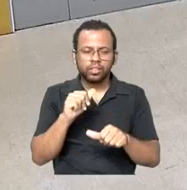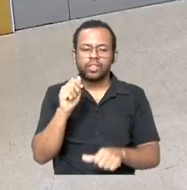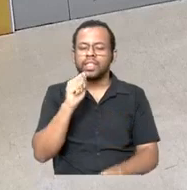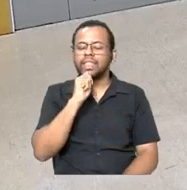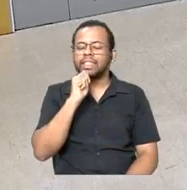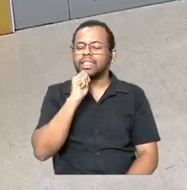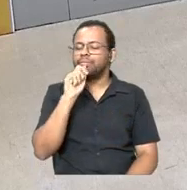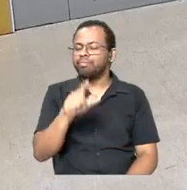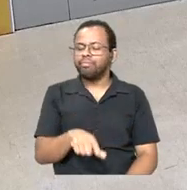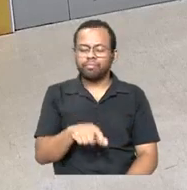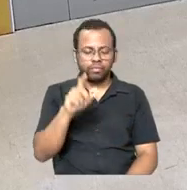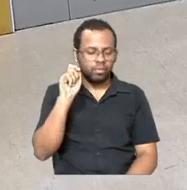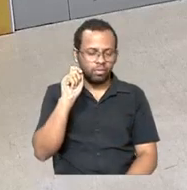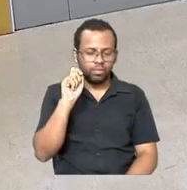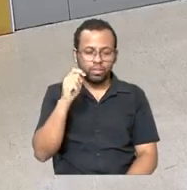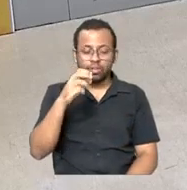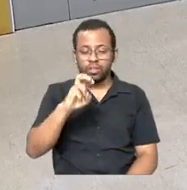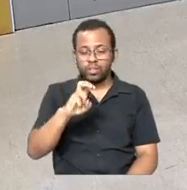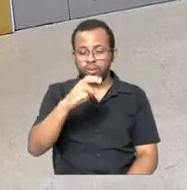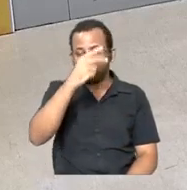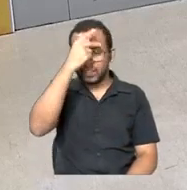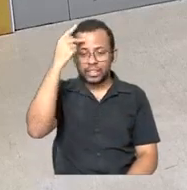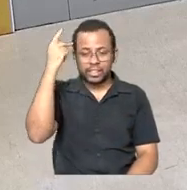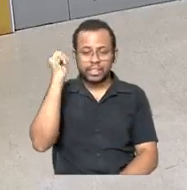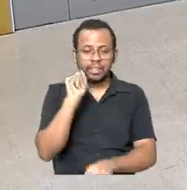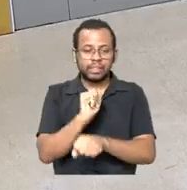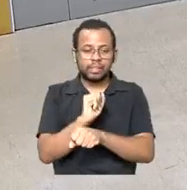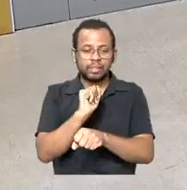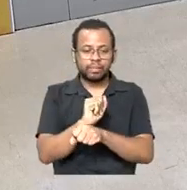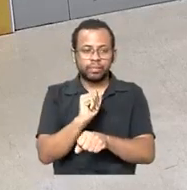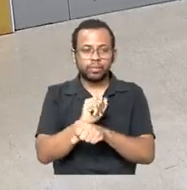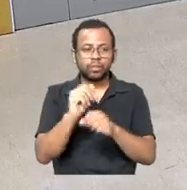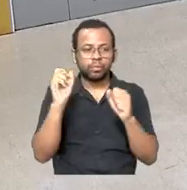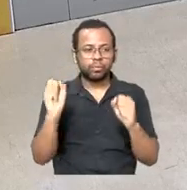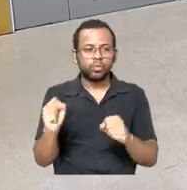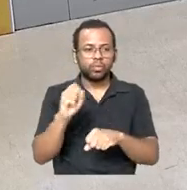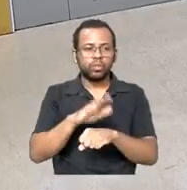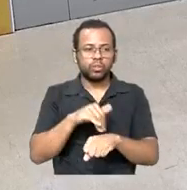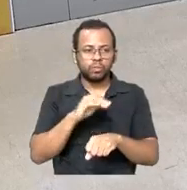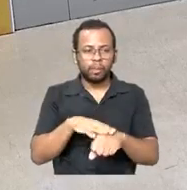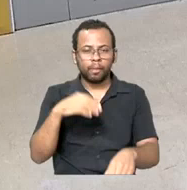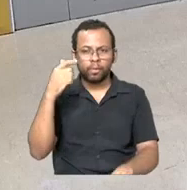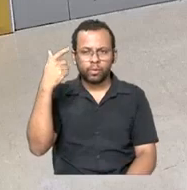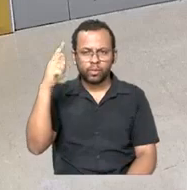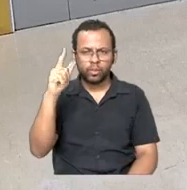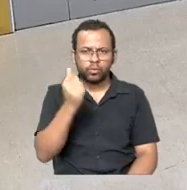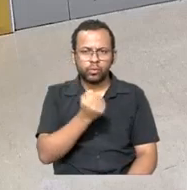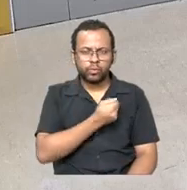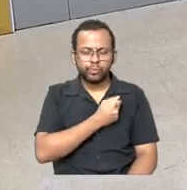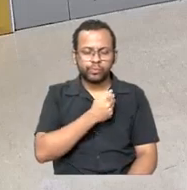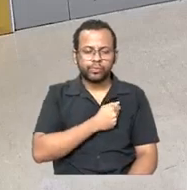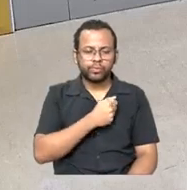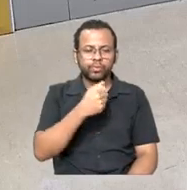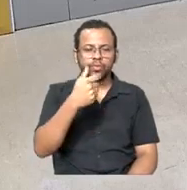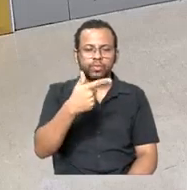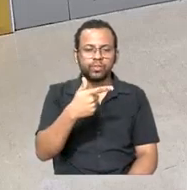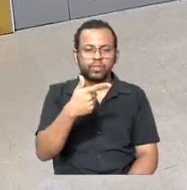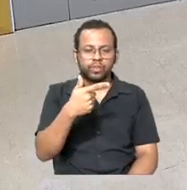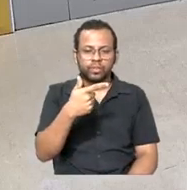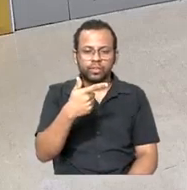não decidiu são cinco títulos na fila de espera agora pode chamar mais uma Rose 36 bolinhos já